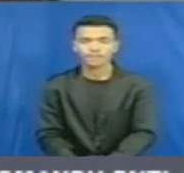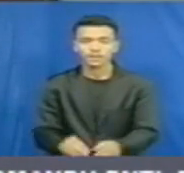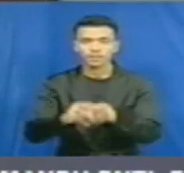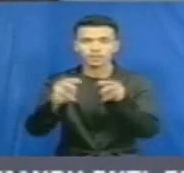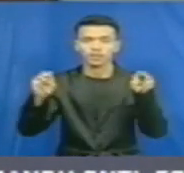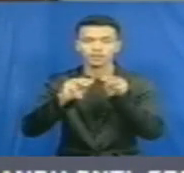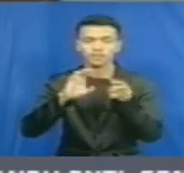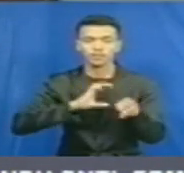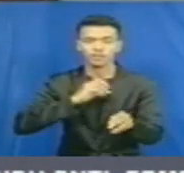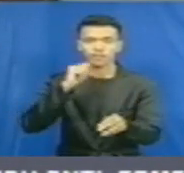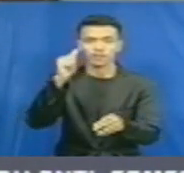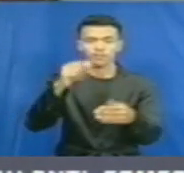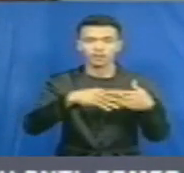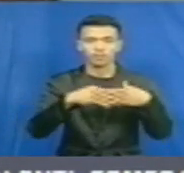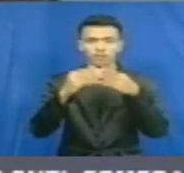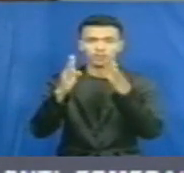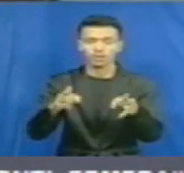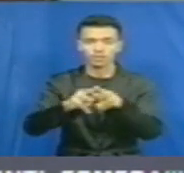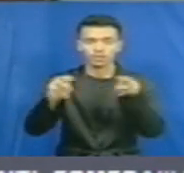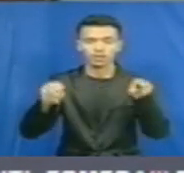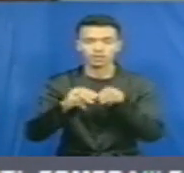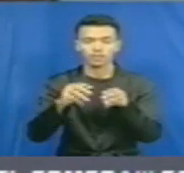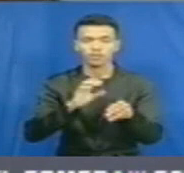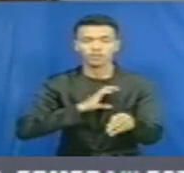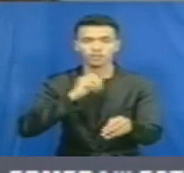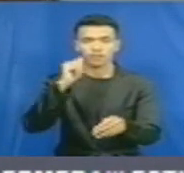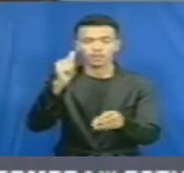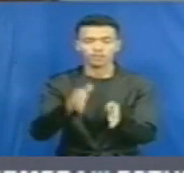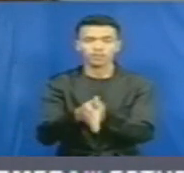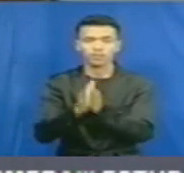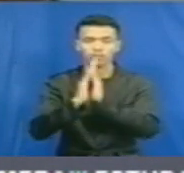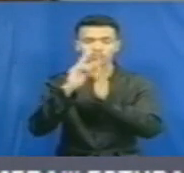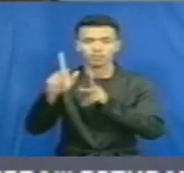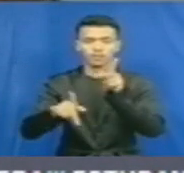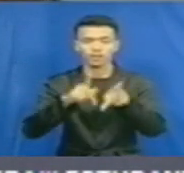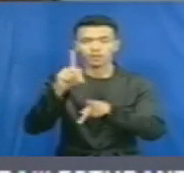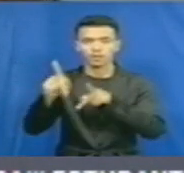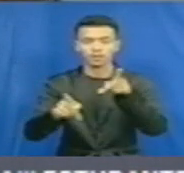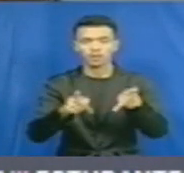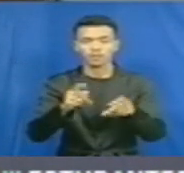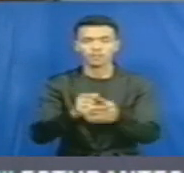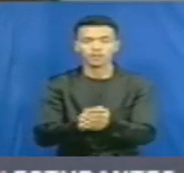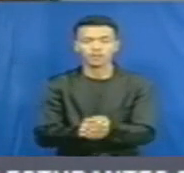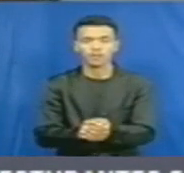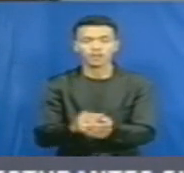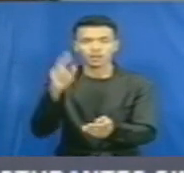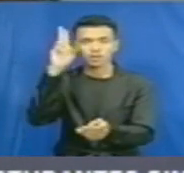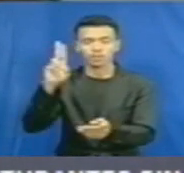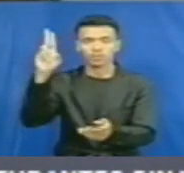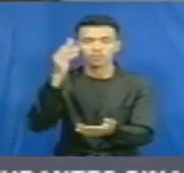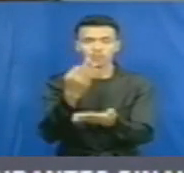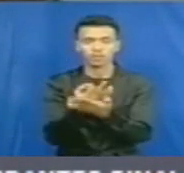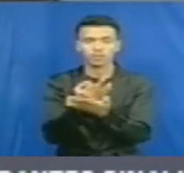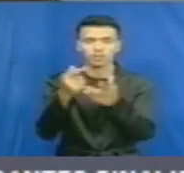Nafatinya município Cova Lima, administrador município Cova Lima, husu beneficiário subsídio fim do ano, atu usa